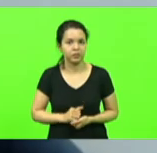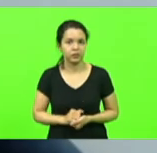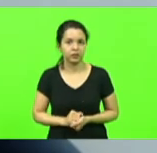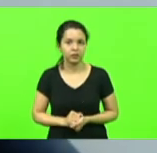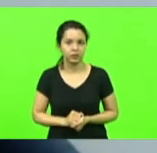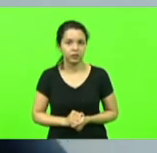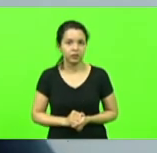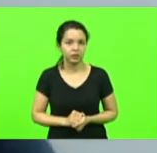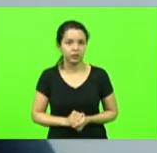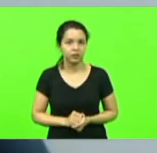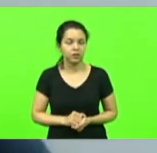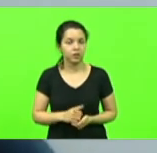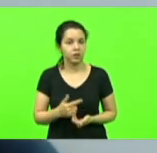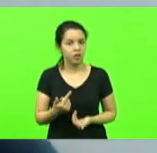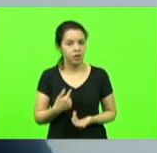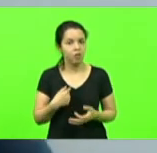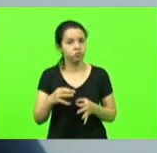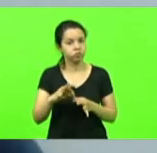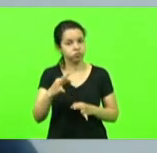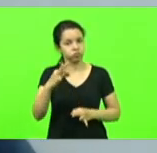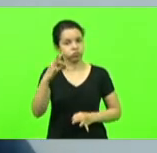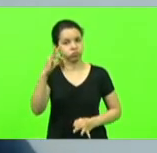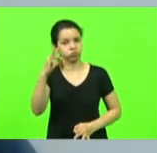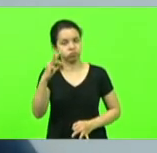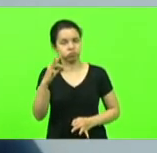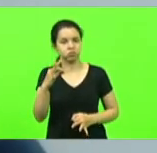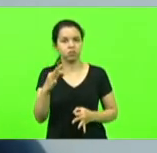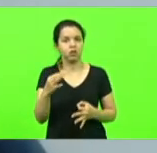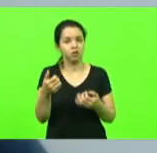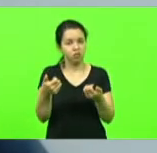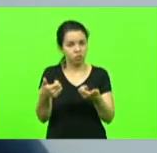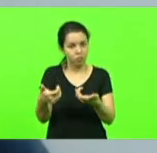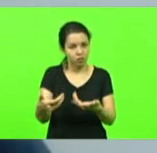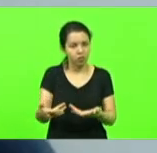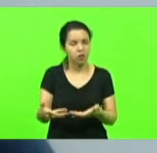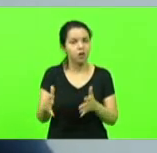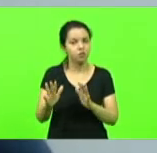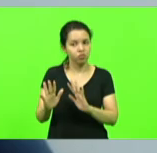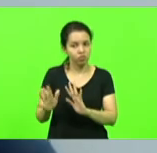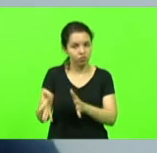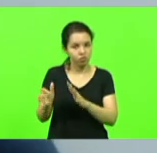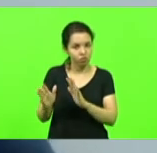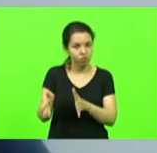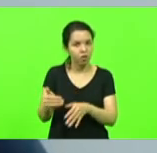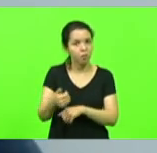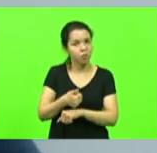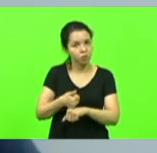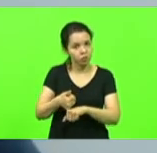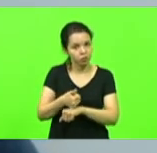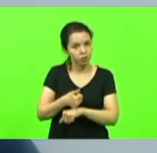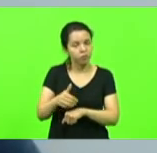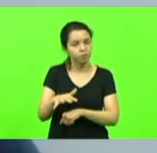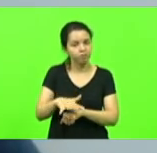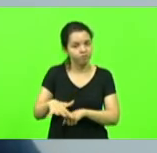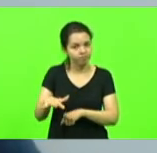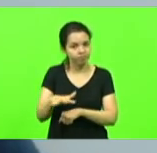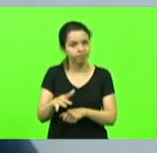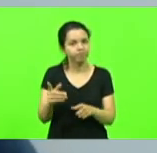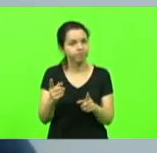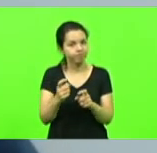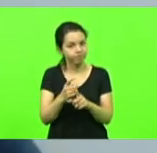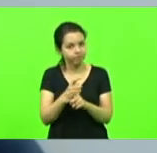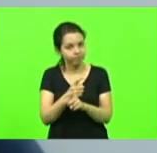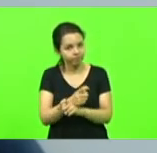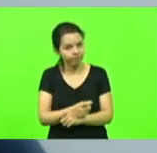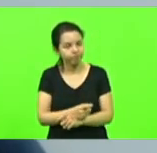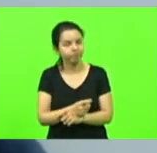Bom, não vou me estender muito, acho que foi muito bem colocado aqui pelos profissionais da área, né, das dificuldades que são